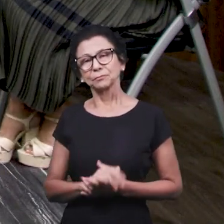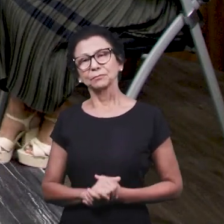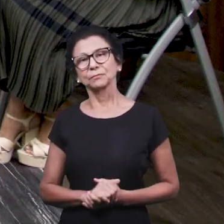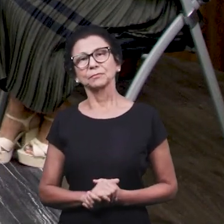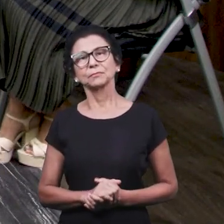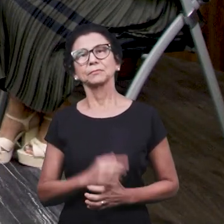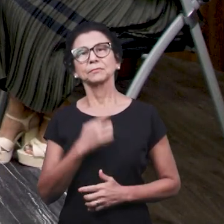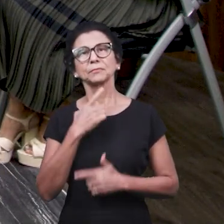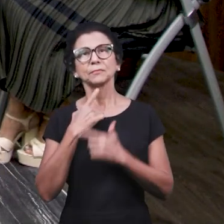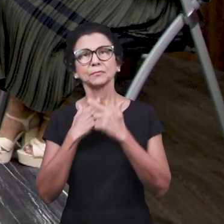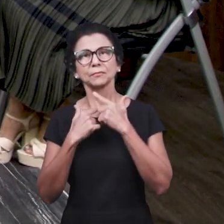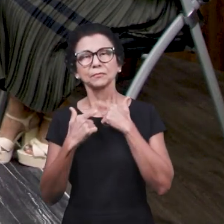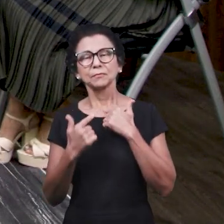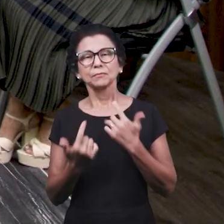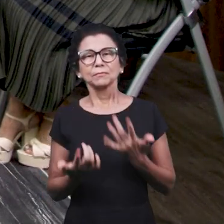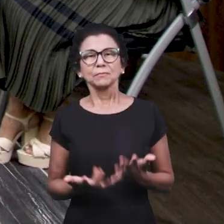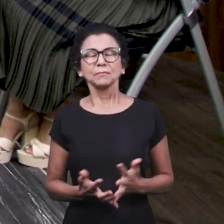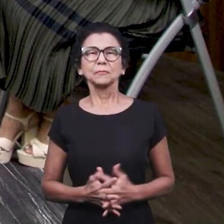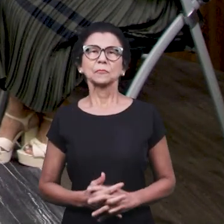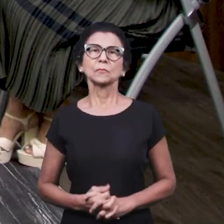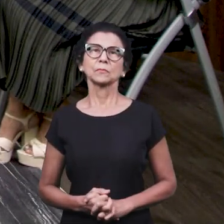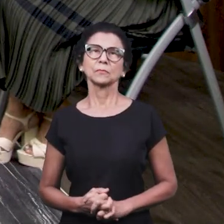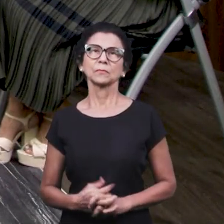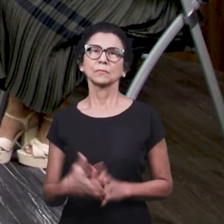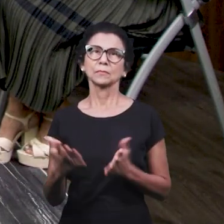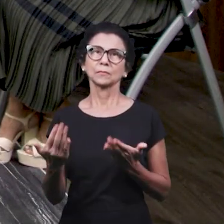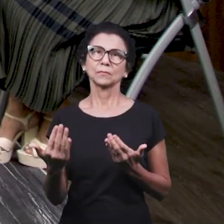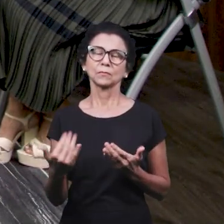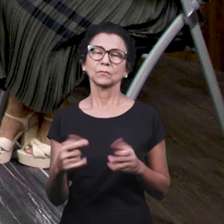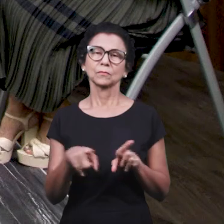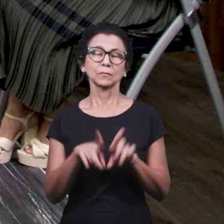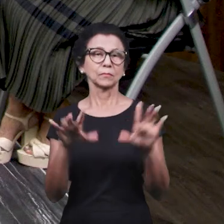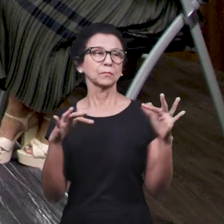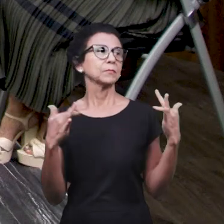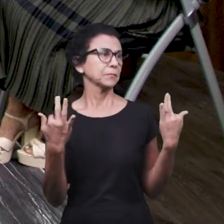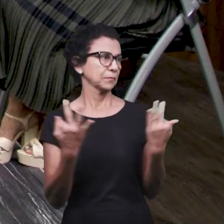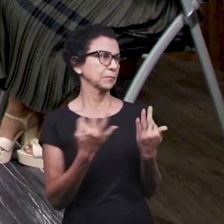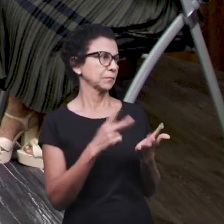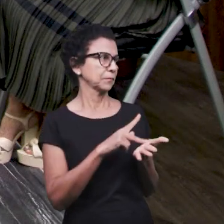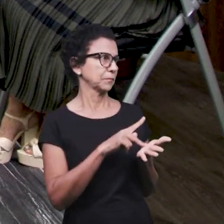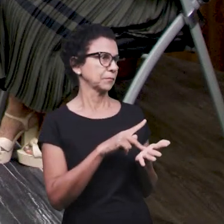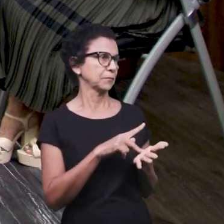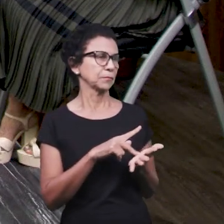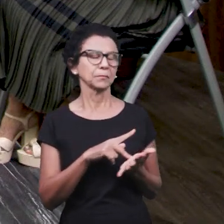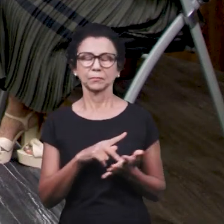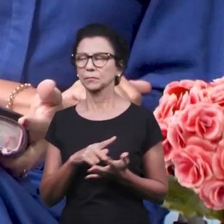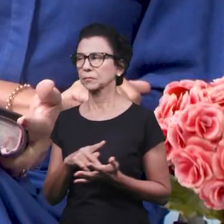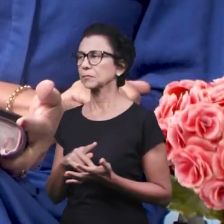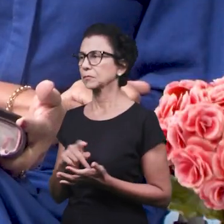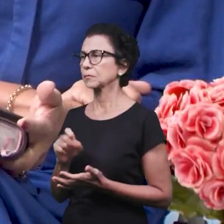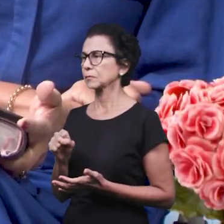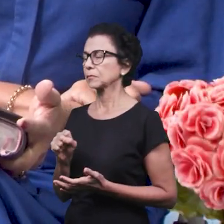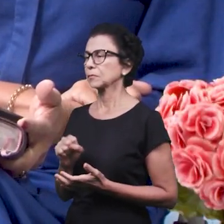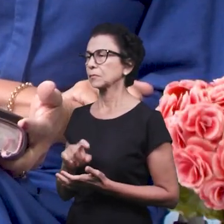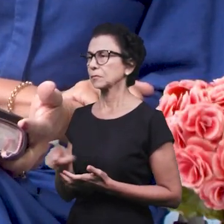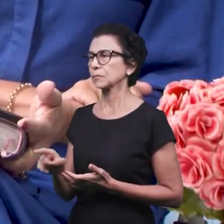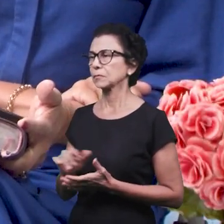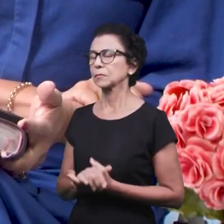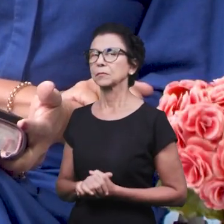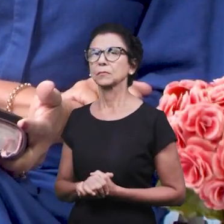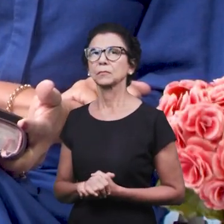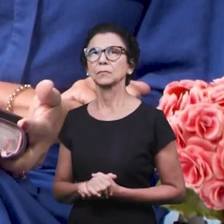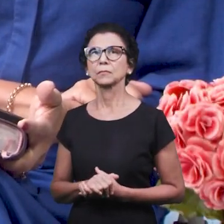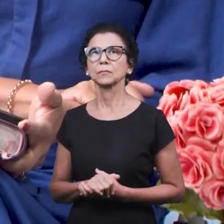um desejo, né, do coração, não só do jovem, mas também da família, não é isso, Fernanda? Acho que Vitória chama atenção para os